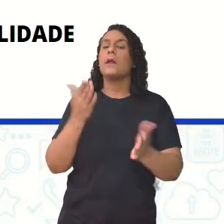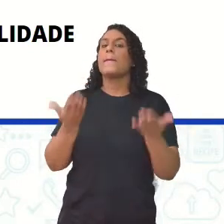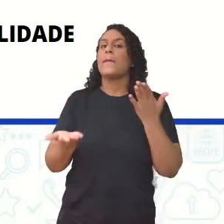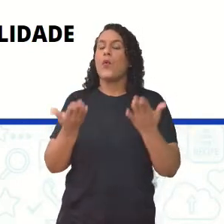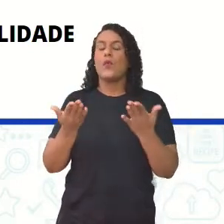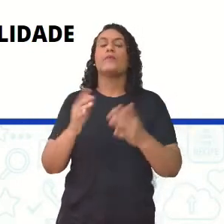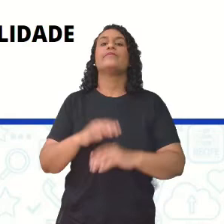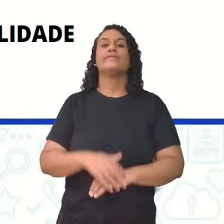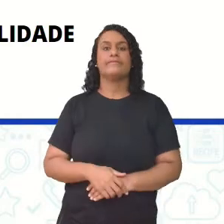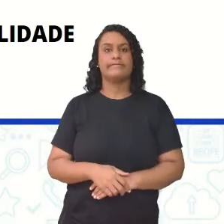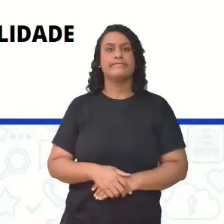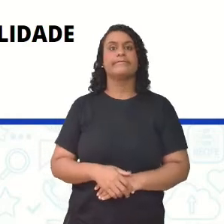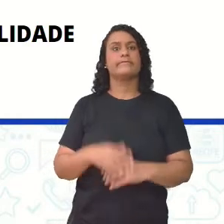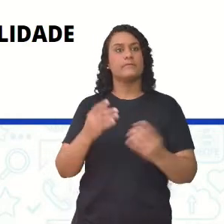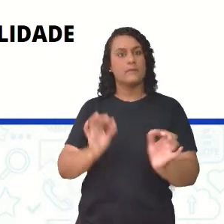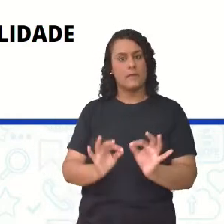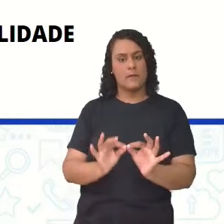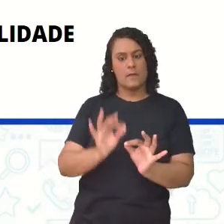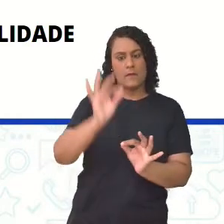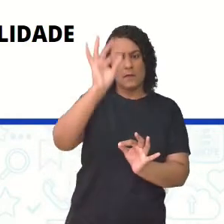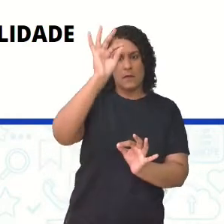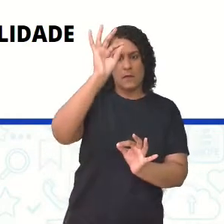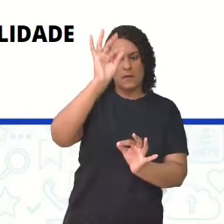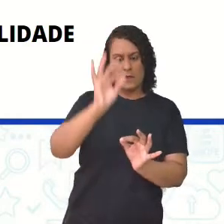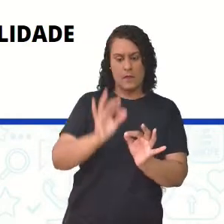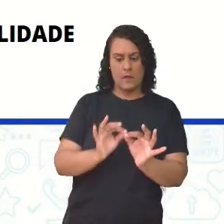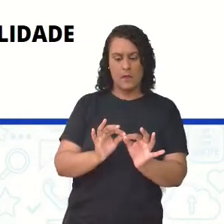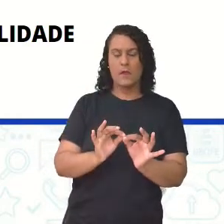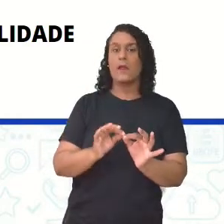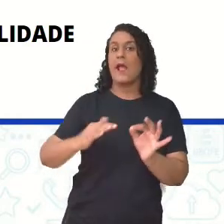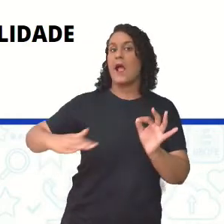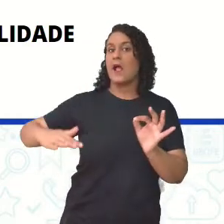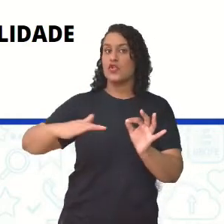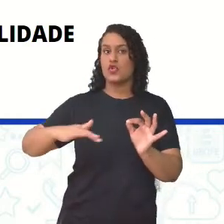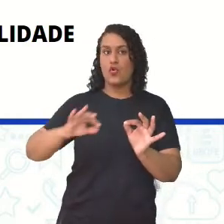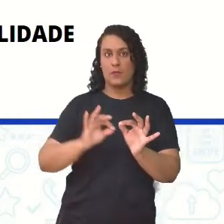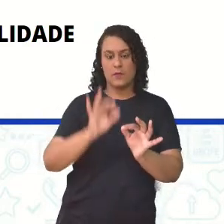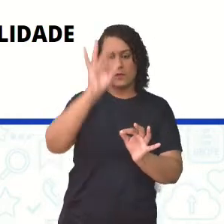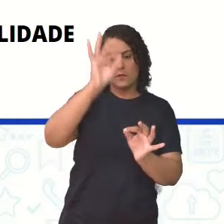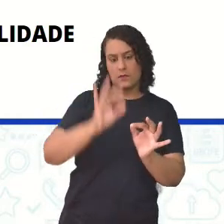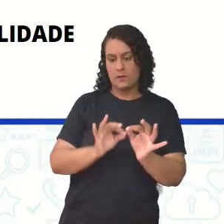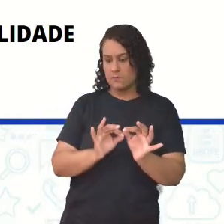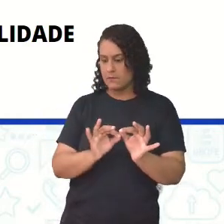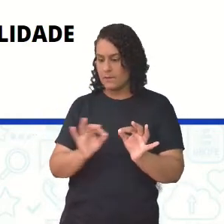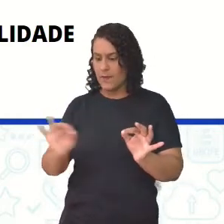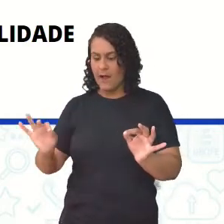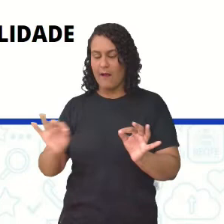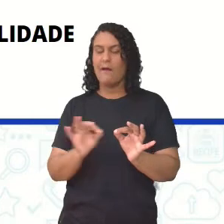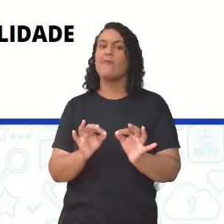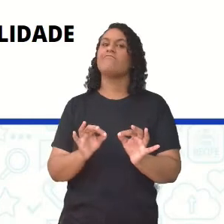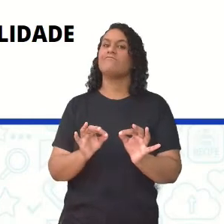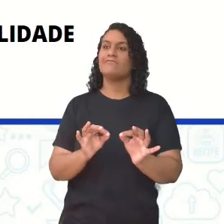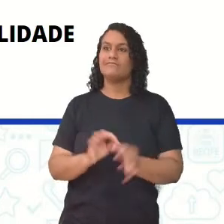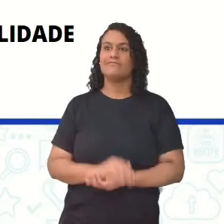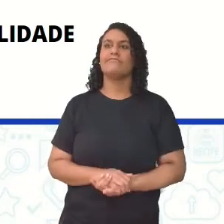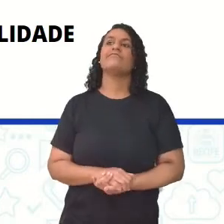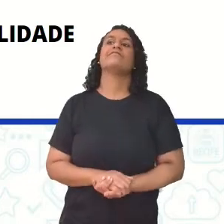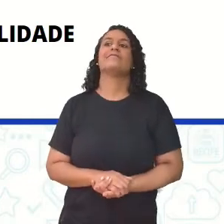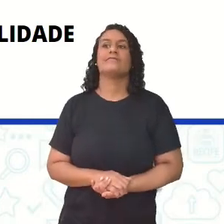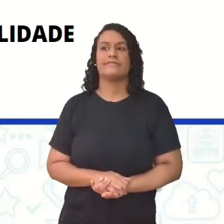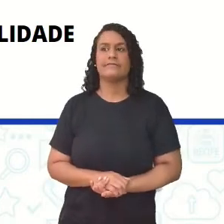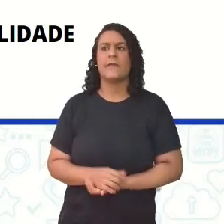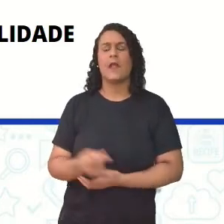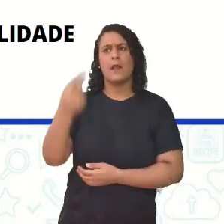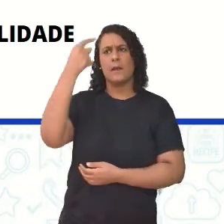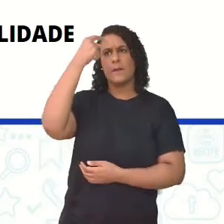proporcionalidade. A sombra da pirâmide está para a altura da pirâmide, assim como a sombra do objeto está para a altura do objeto. Olha aí, o cara